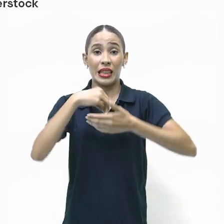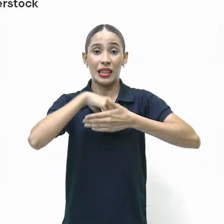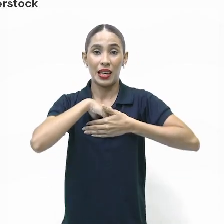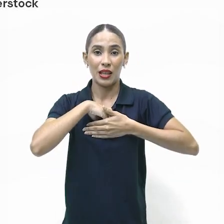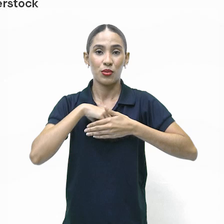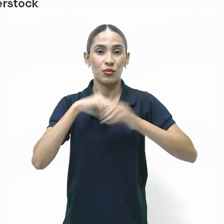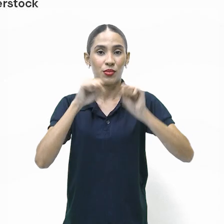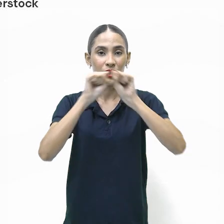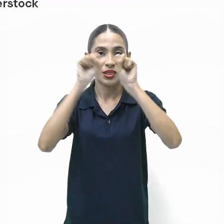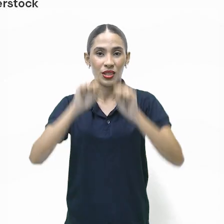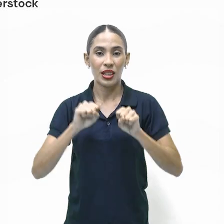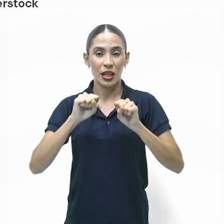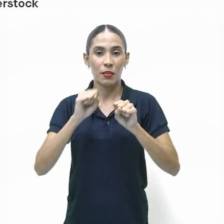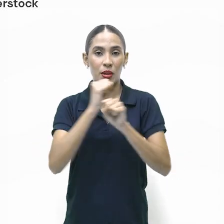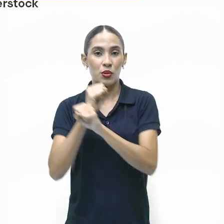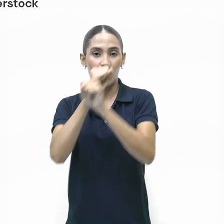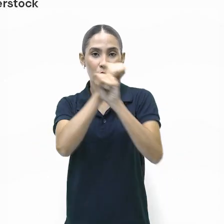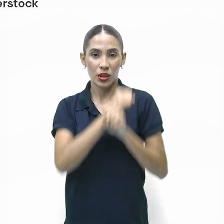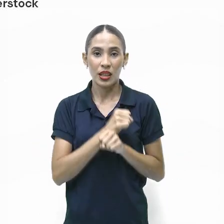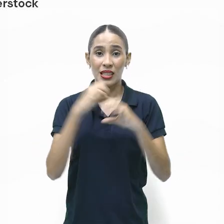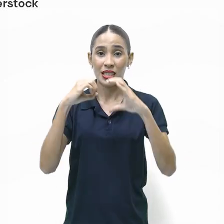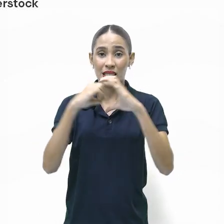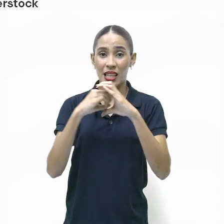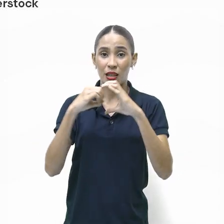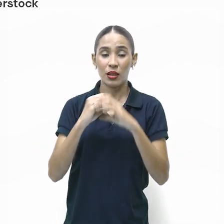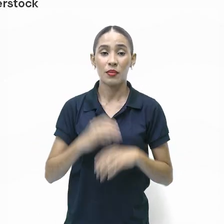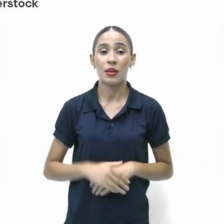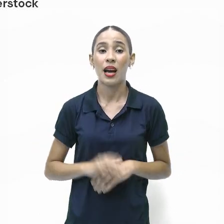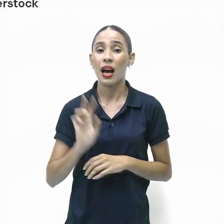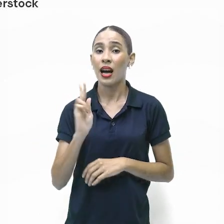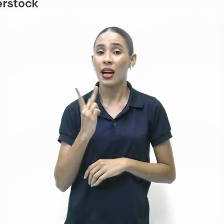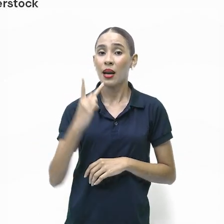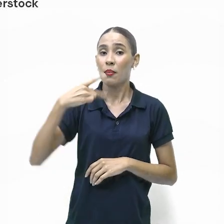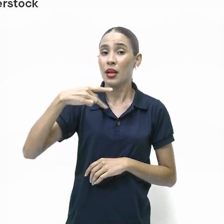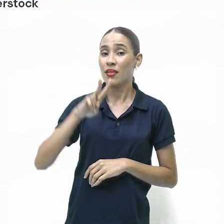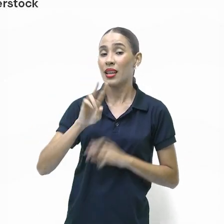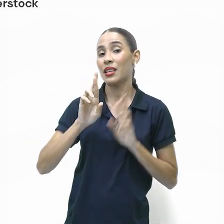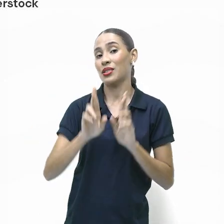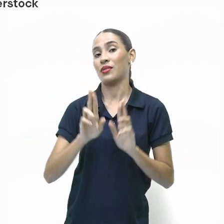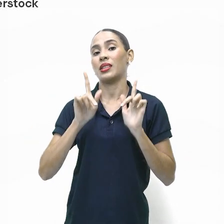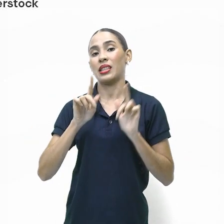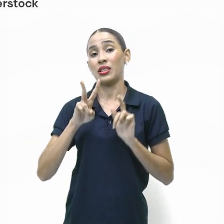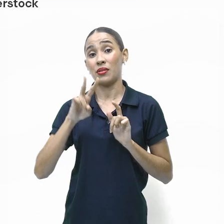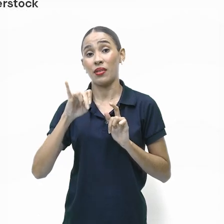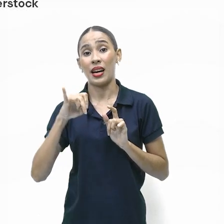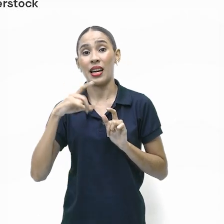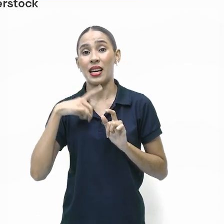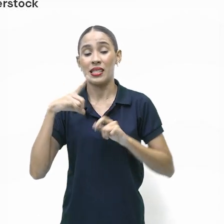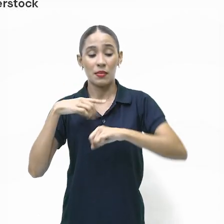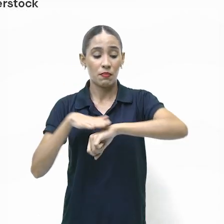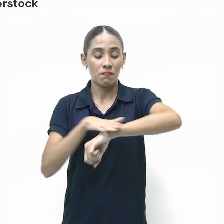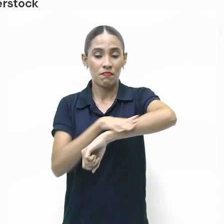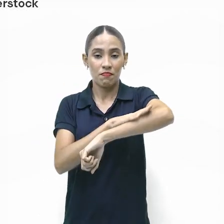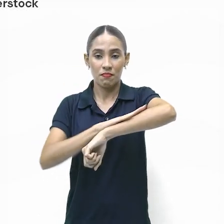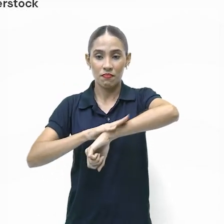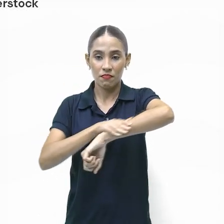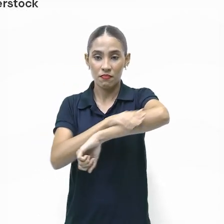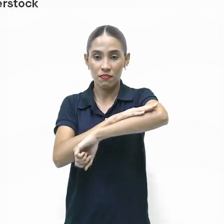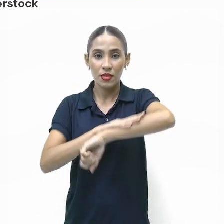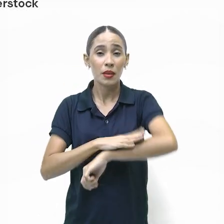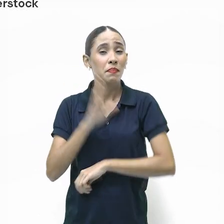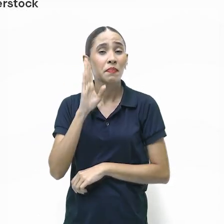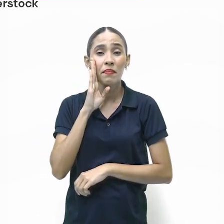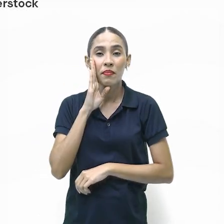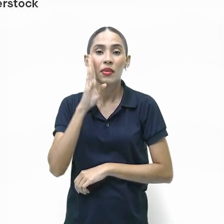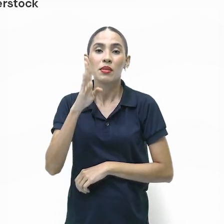imunológico, a célula de defesa, o linfócito. Já o HPV, ele vai infectar outra parte. Ele vai afetar ali